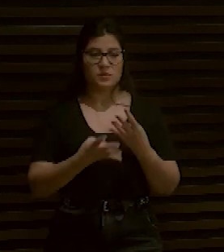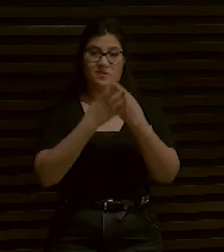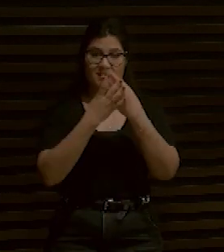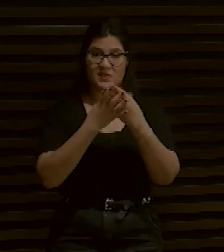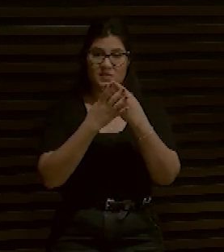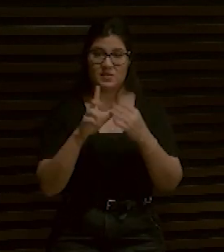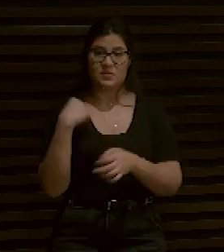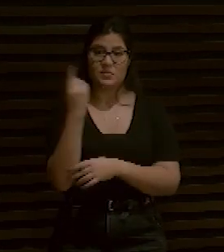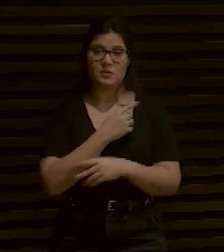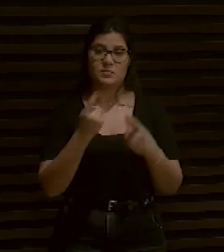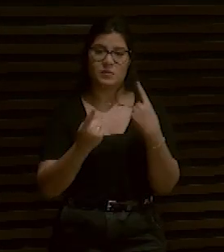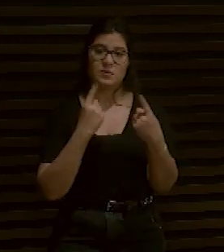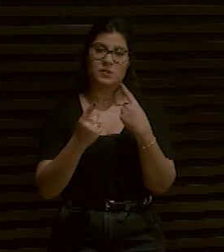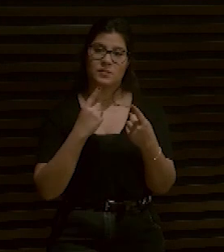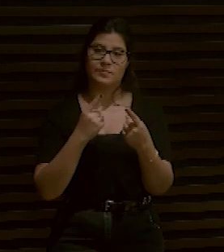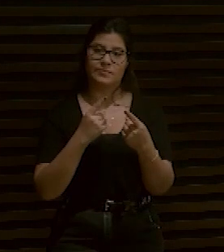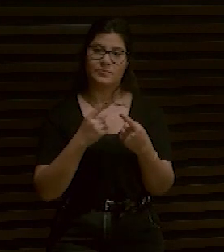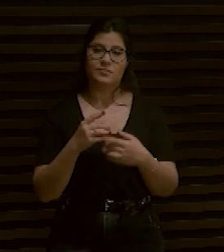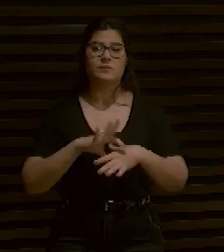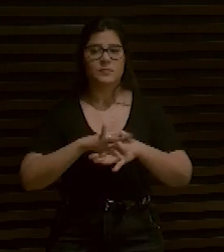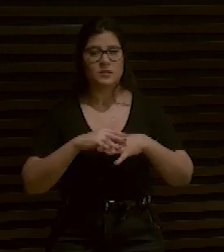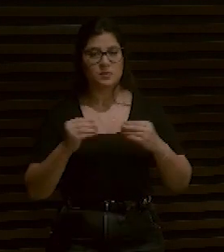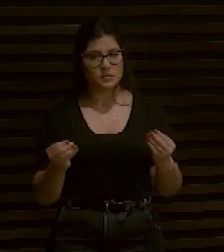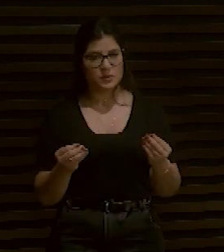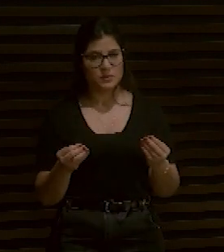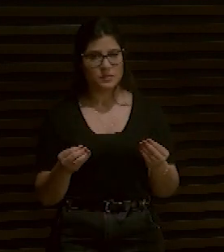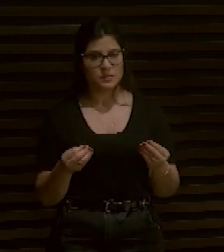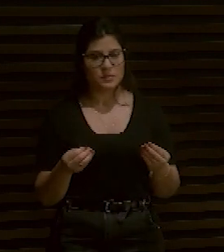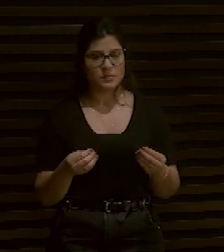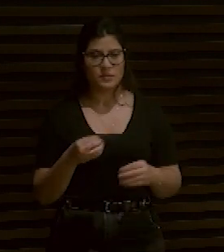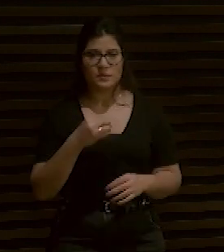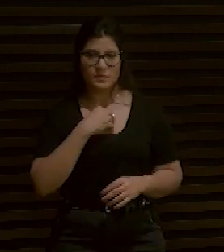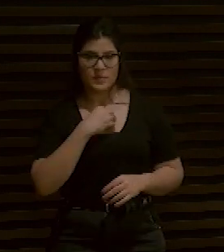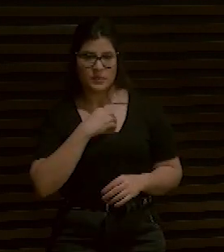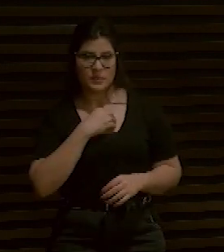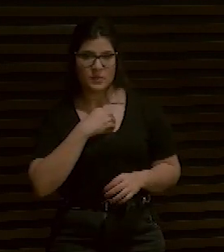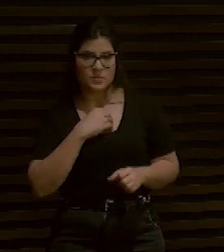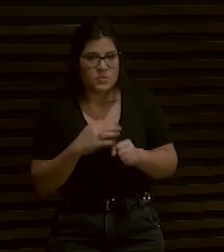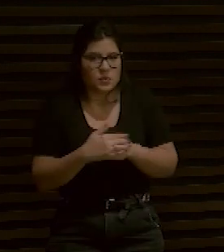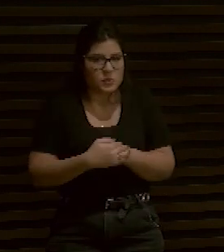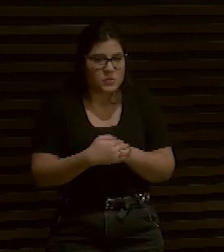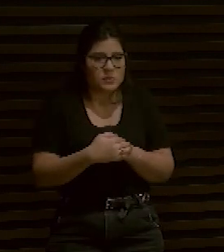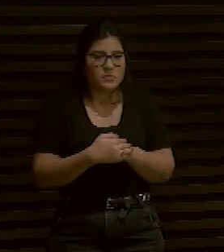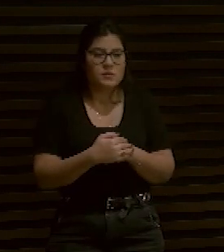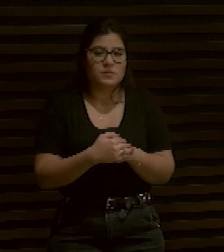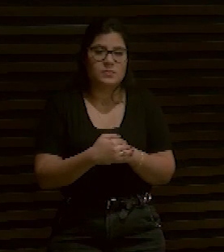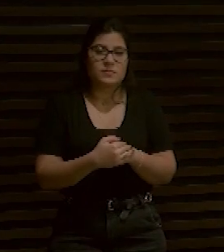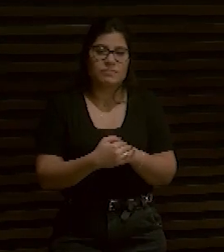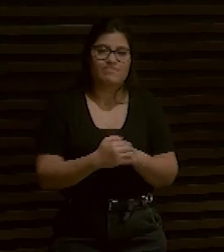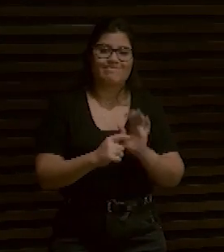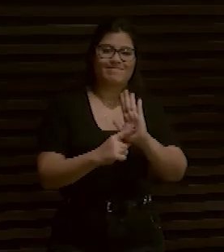pecados uns aos outros, para serdes curados. Aquele pecado que você engaveta, ventila ele, meu